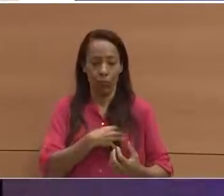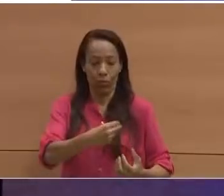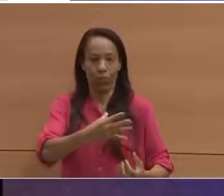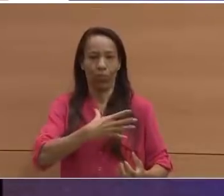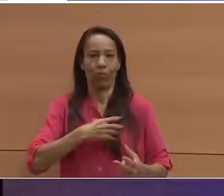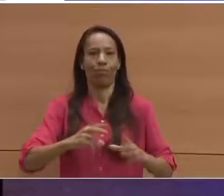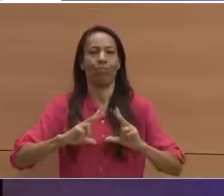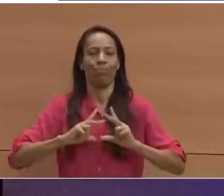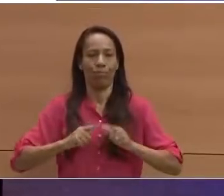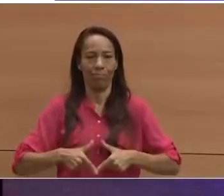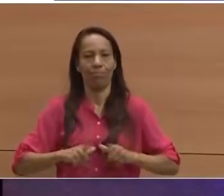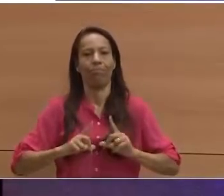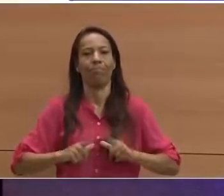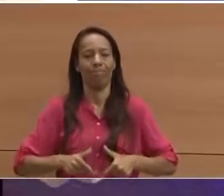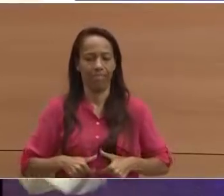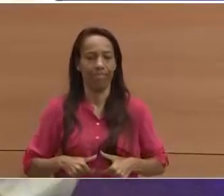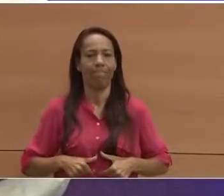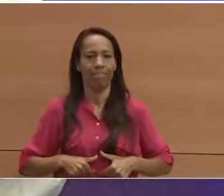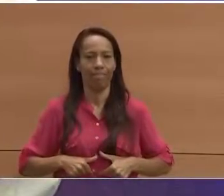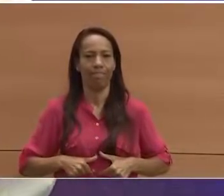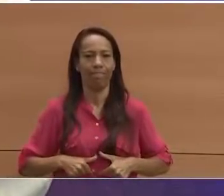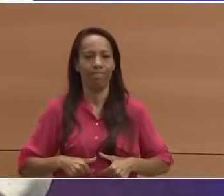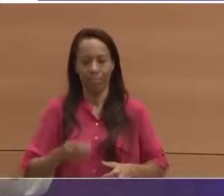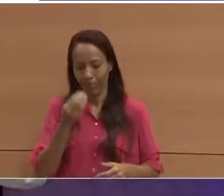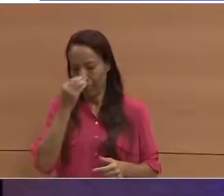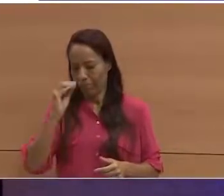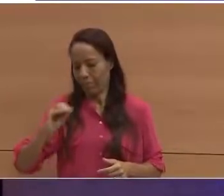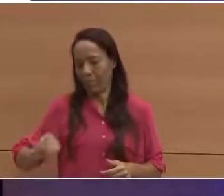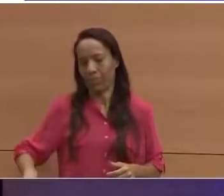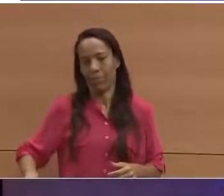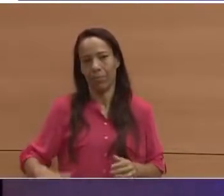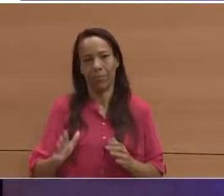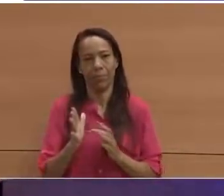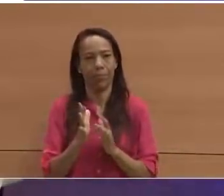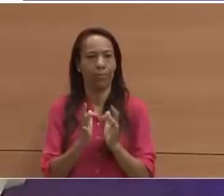rejeitou a Jesus, e se tornou Jesus uma